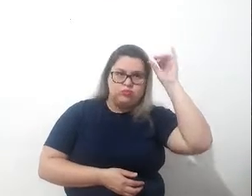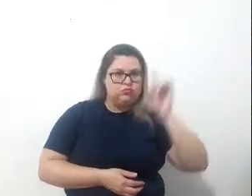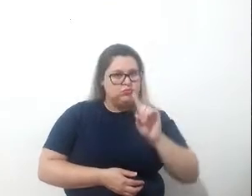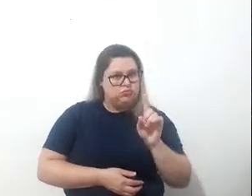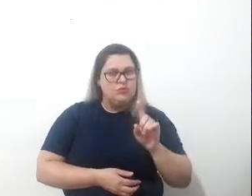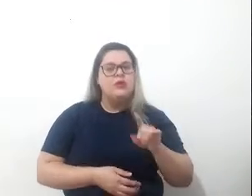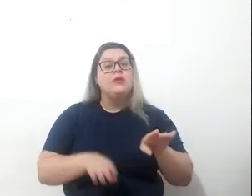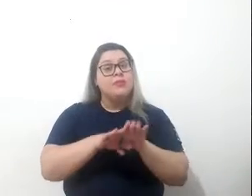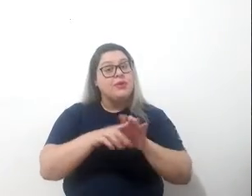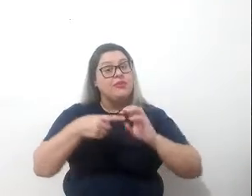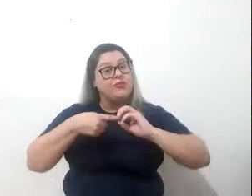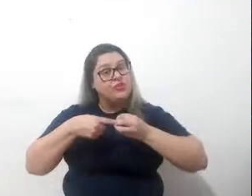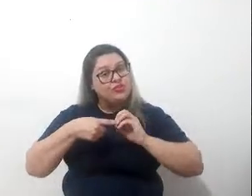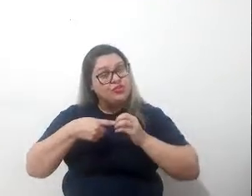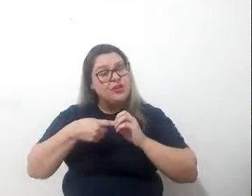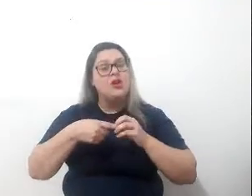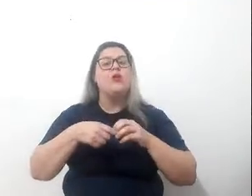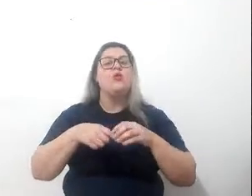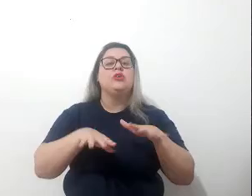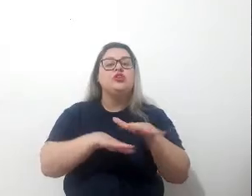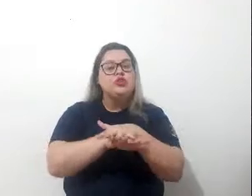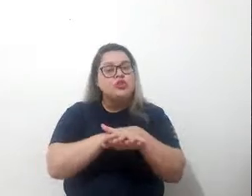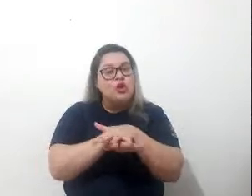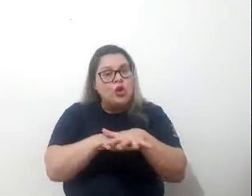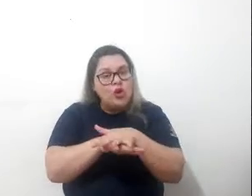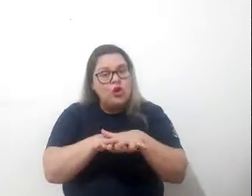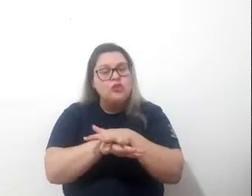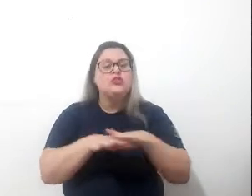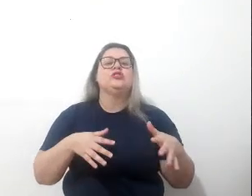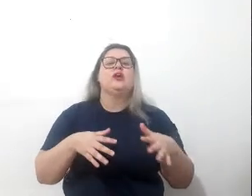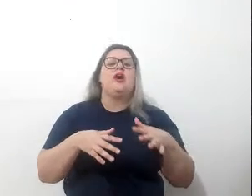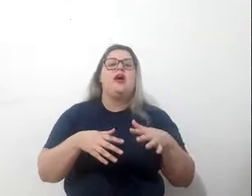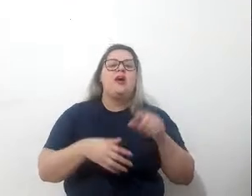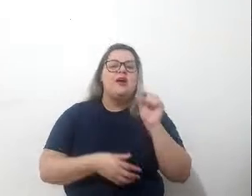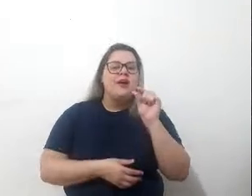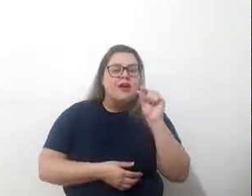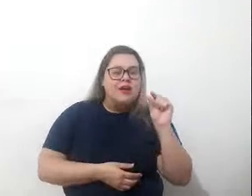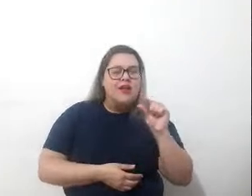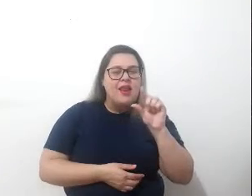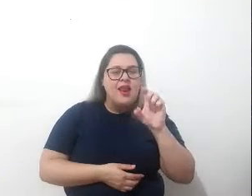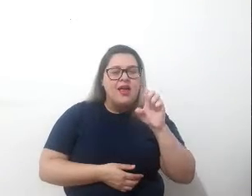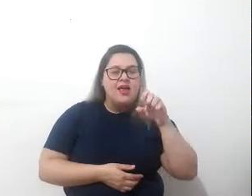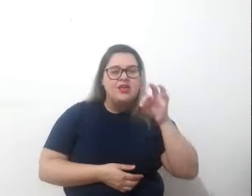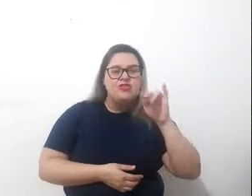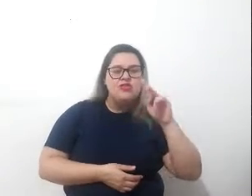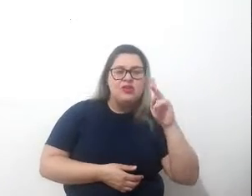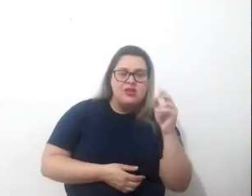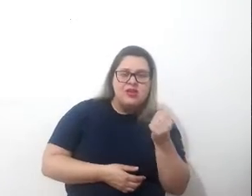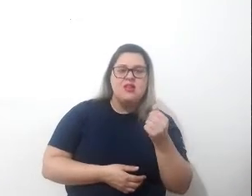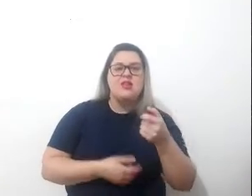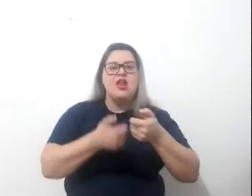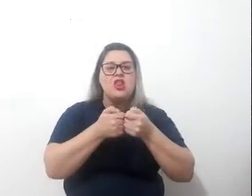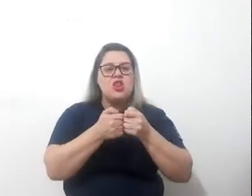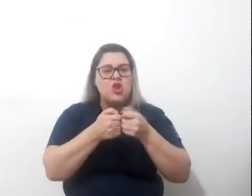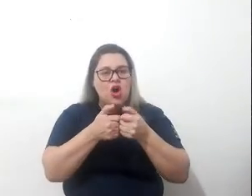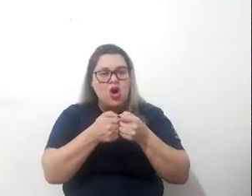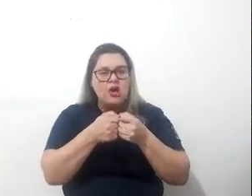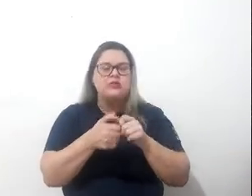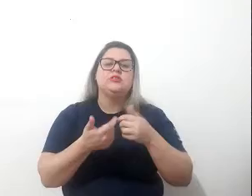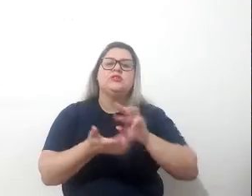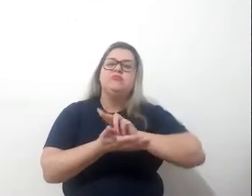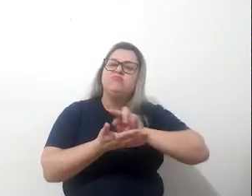tem no feijão, tem na soja, tem na lentilha, né? Tem nas nozes, nas avelãs, tudo isso tem